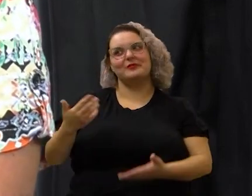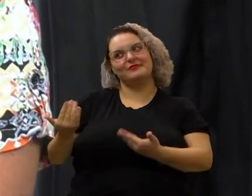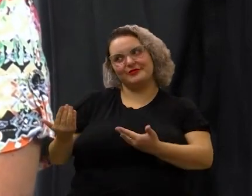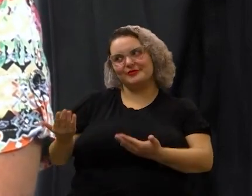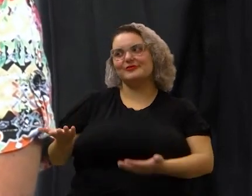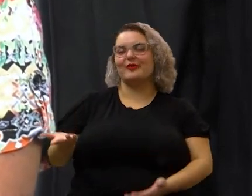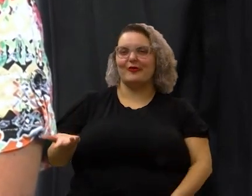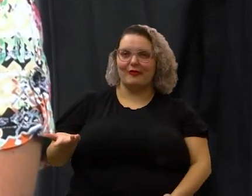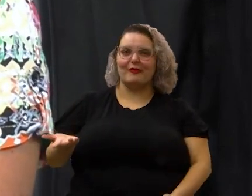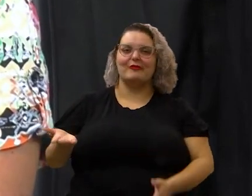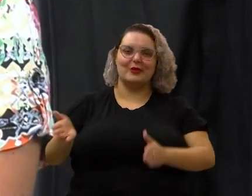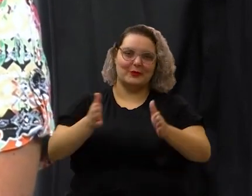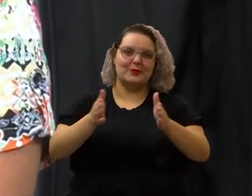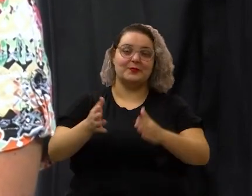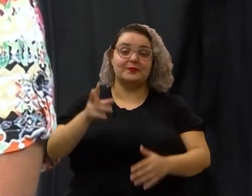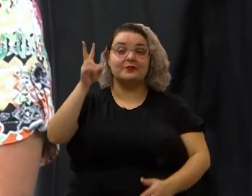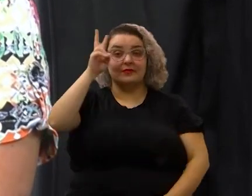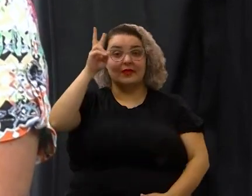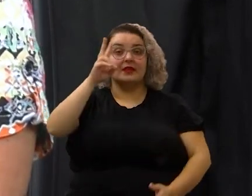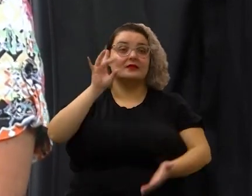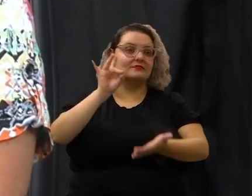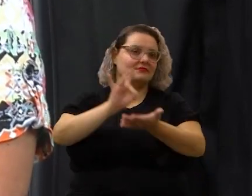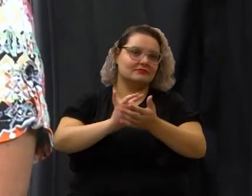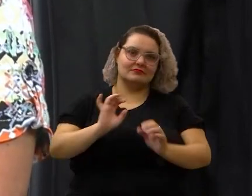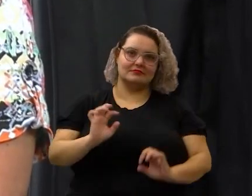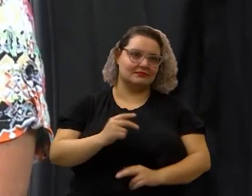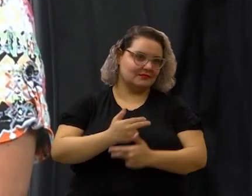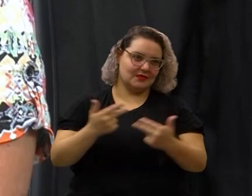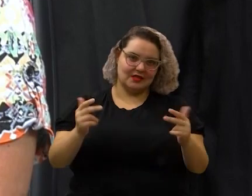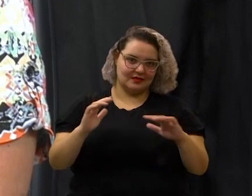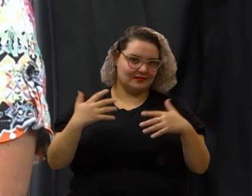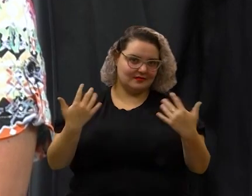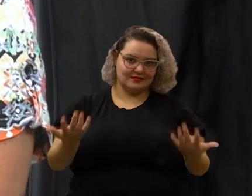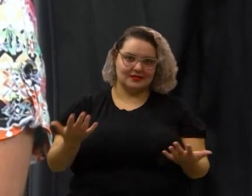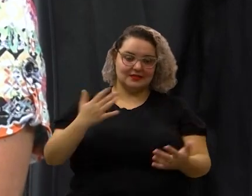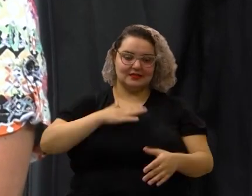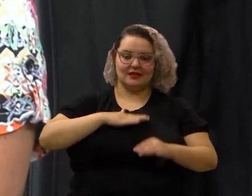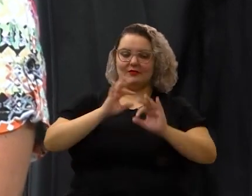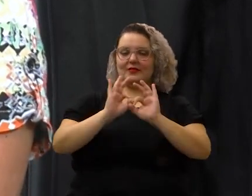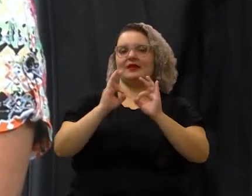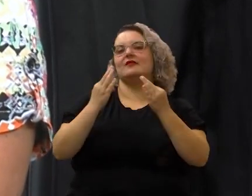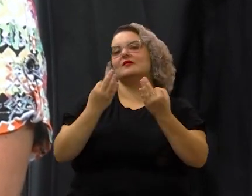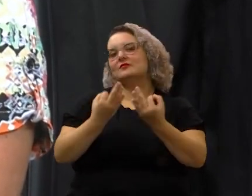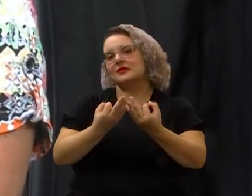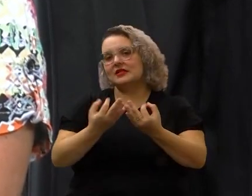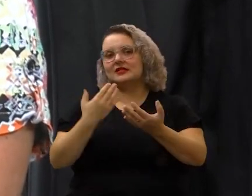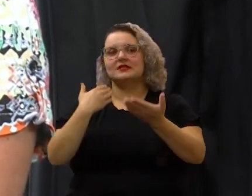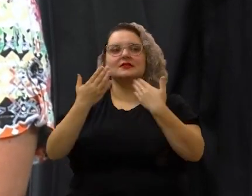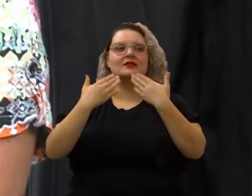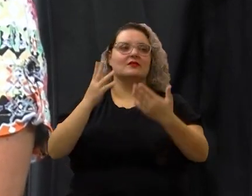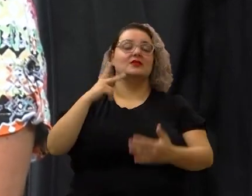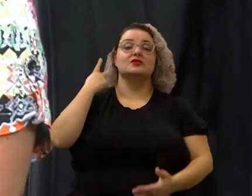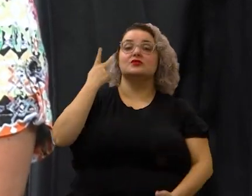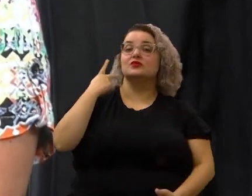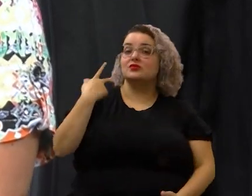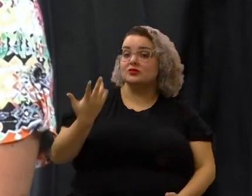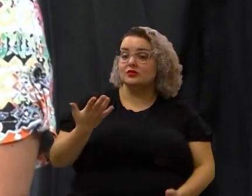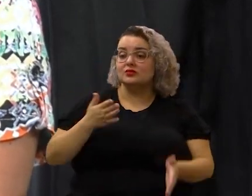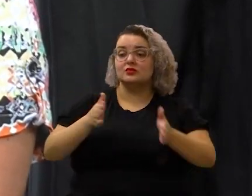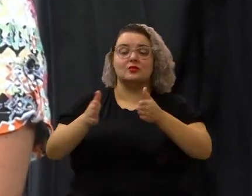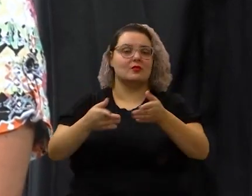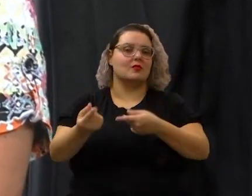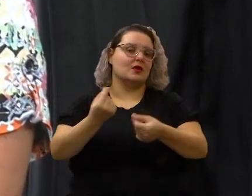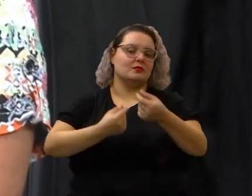nova na época, então eu lembro de fatos assim que na minha família as conversas sobre a política, a